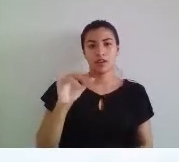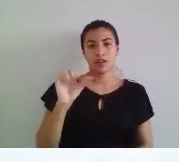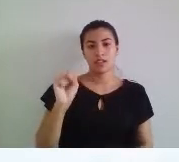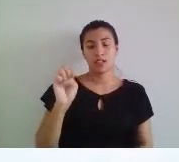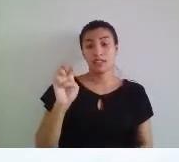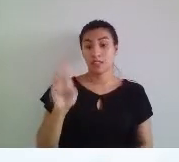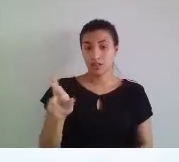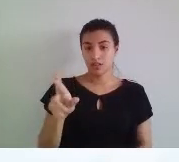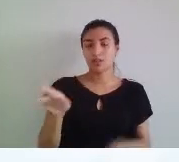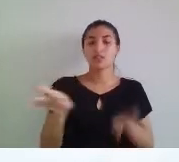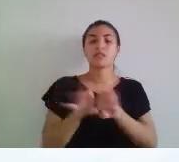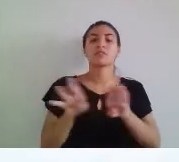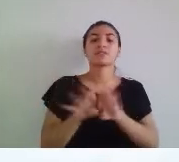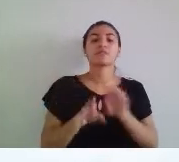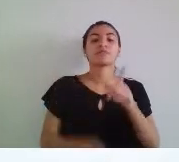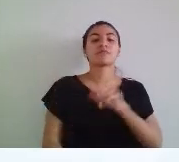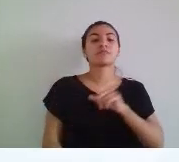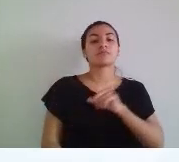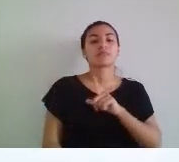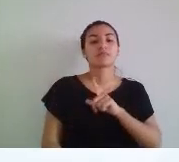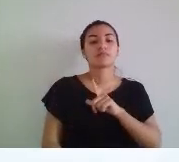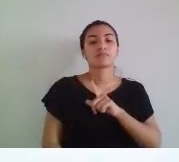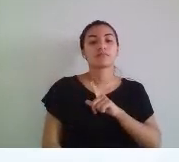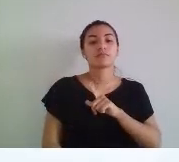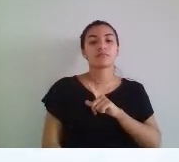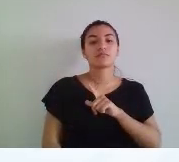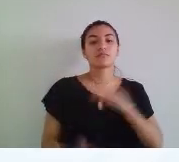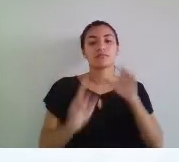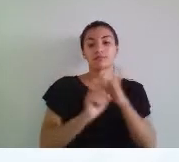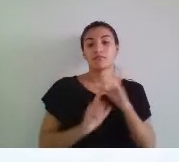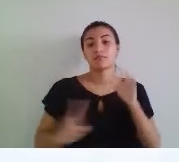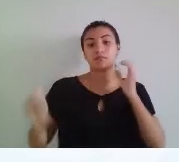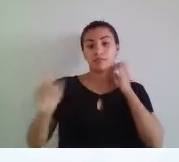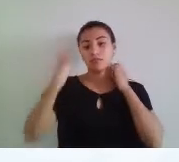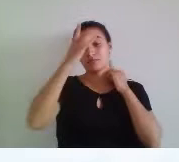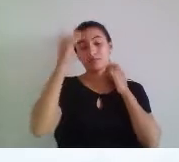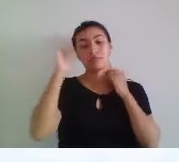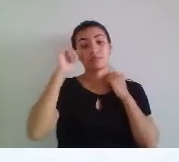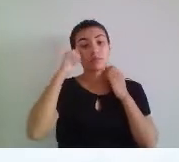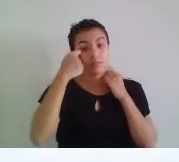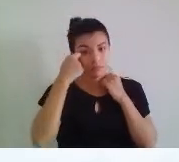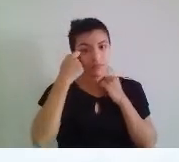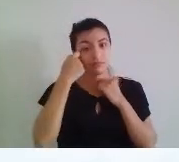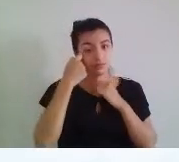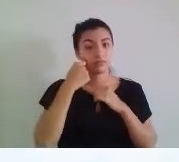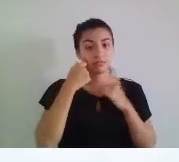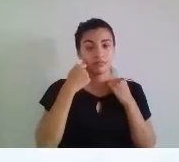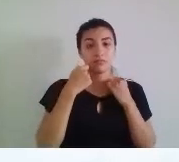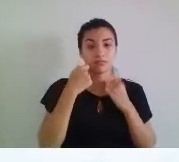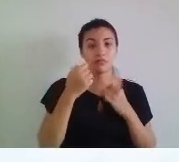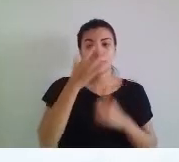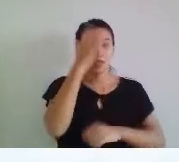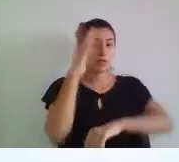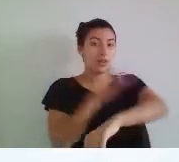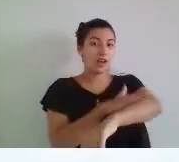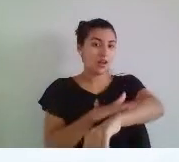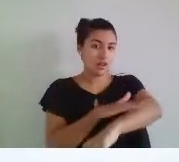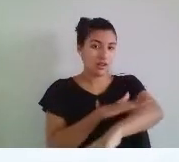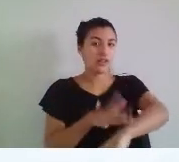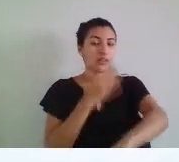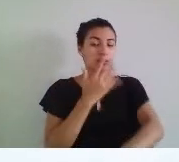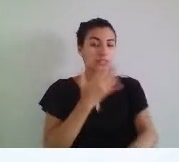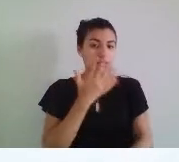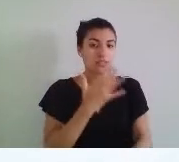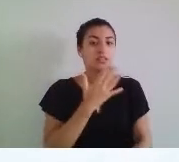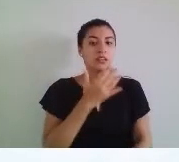e também a ausência dos negros, né, dos negros como raça no todo, entre